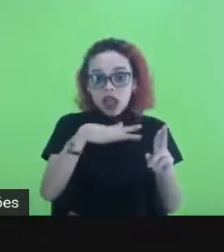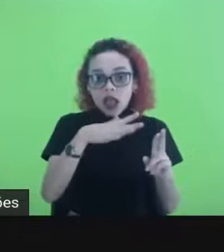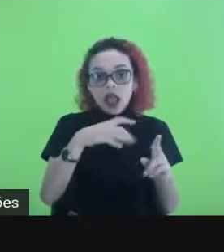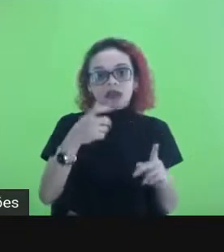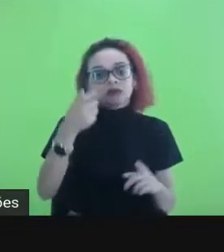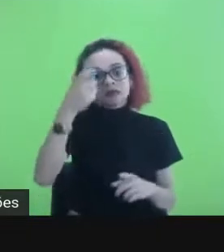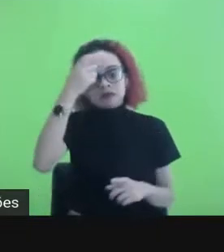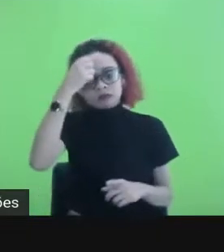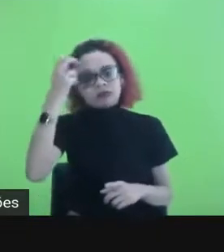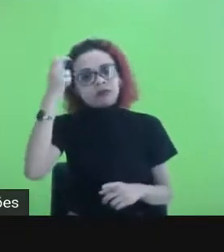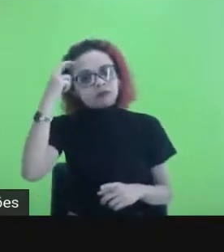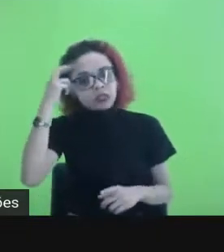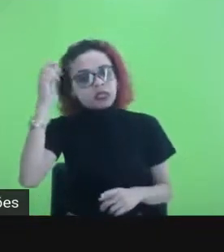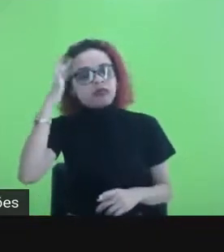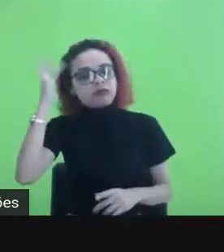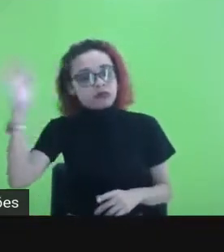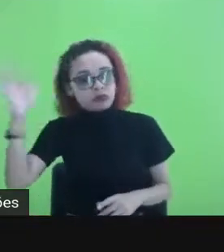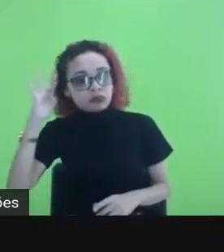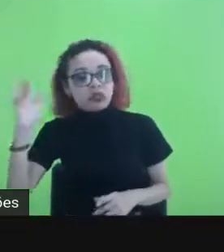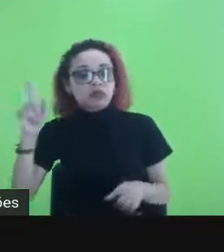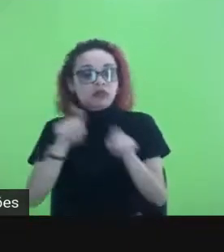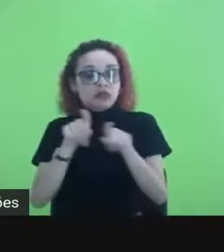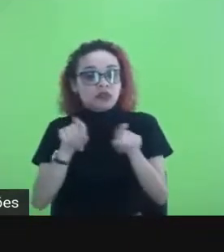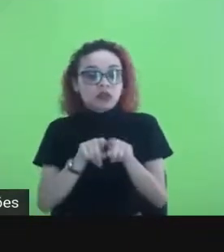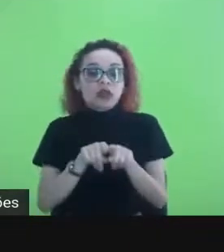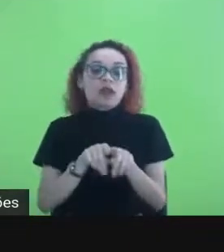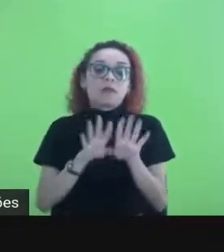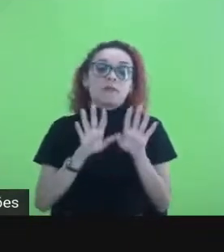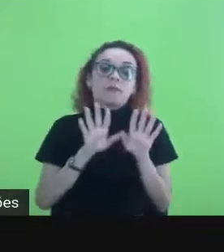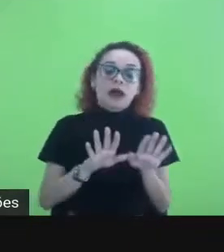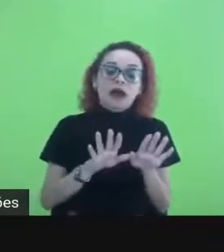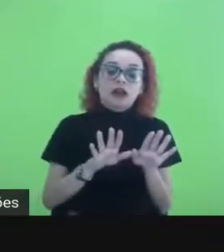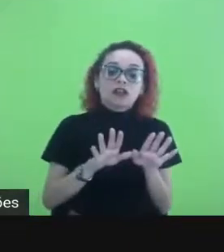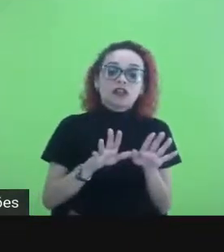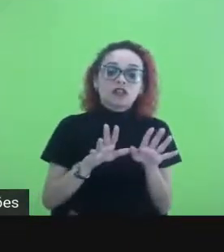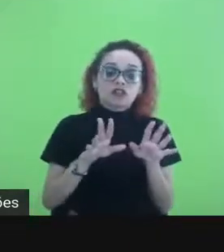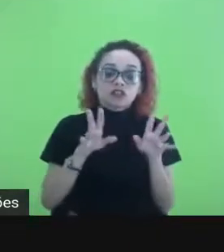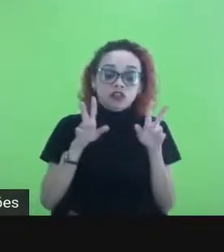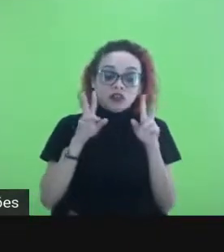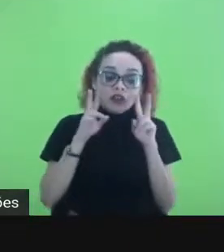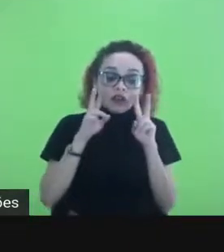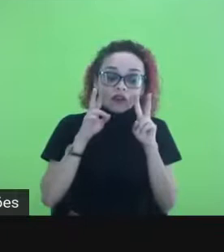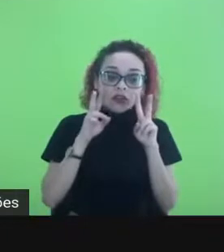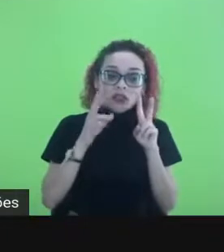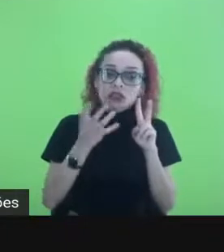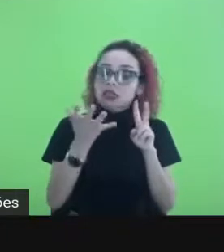como filósofas, mas também com a perspectiva de levar